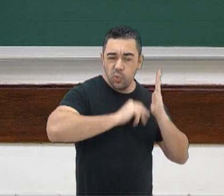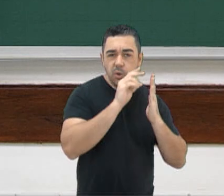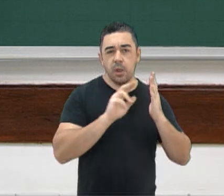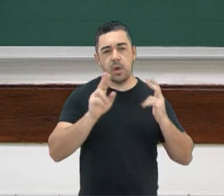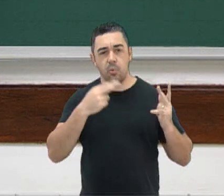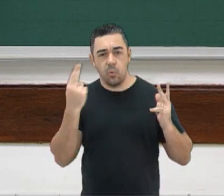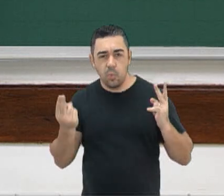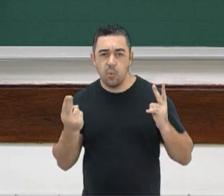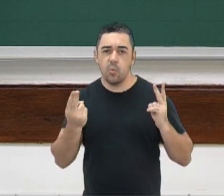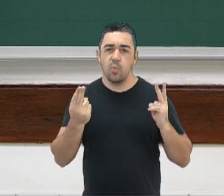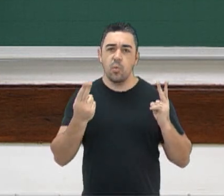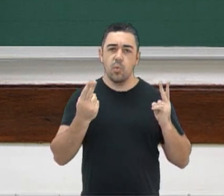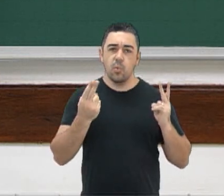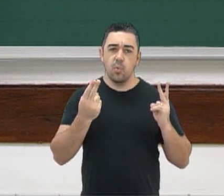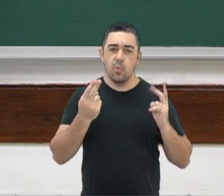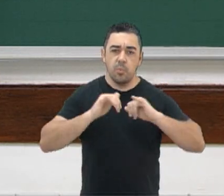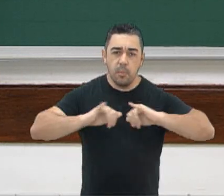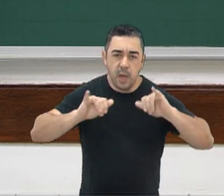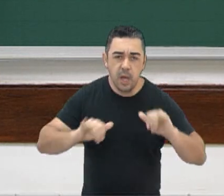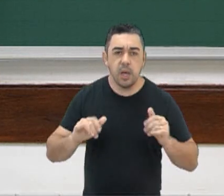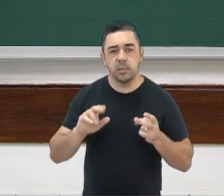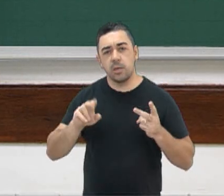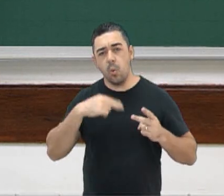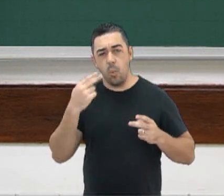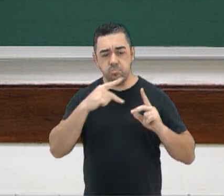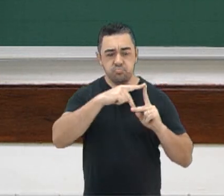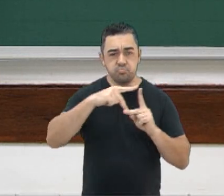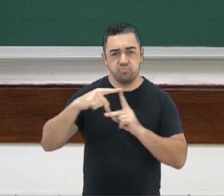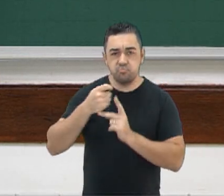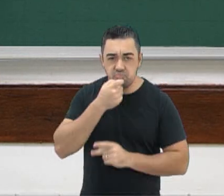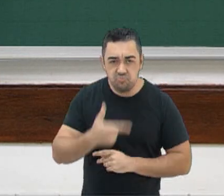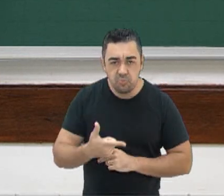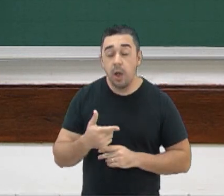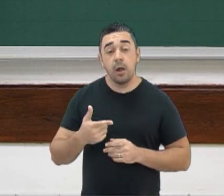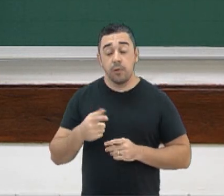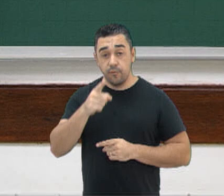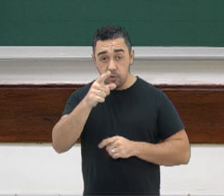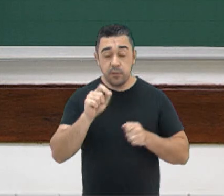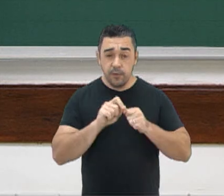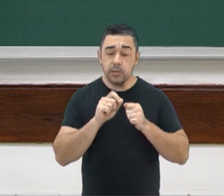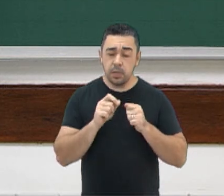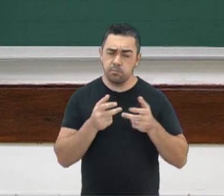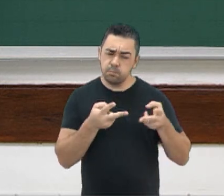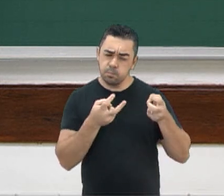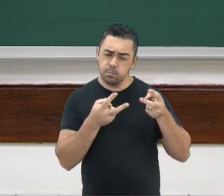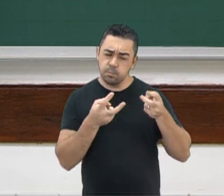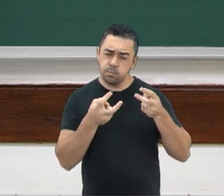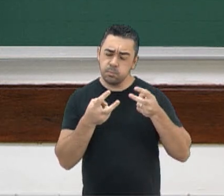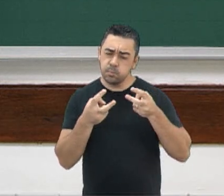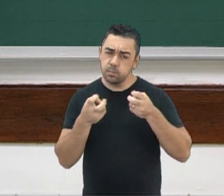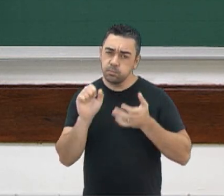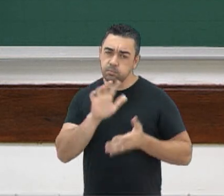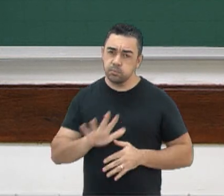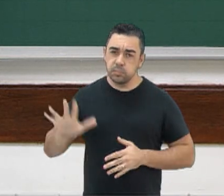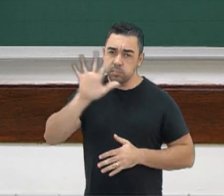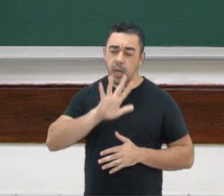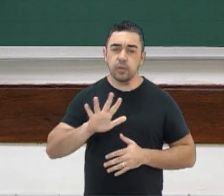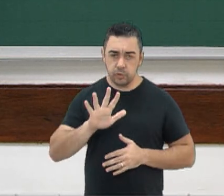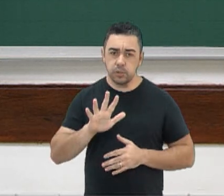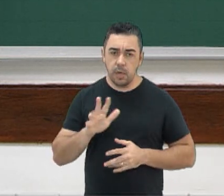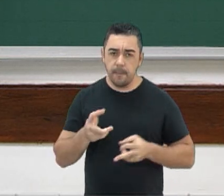ela uma imagem de propaganda, uma charge, enfim, você tente fazer essa leitura da imagem e